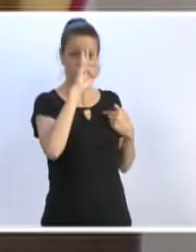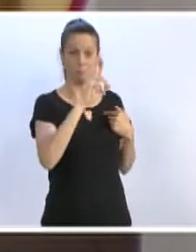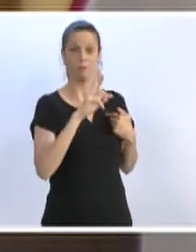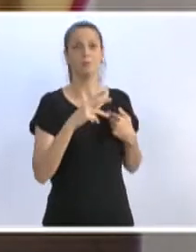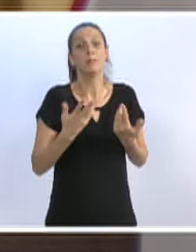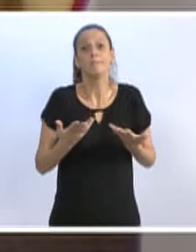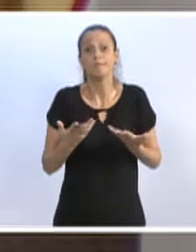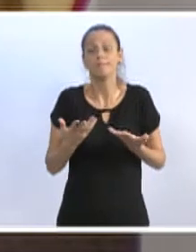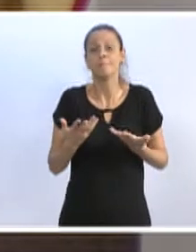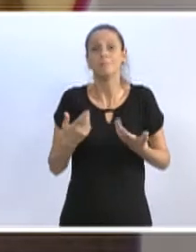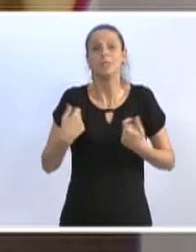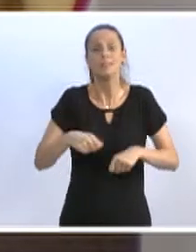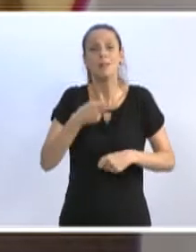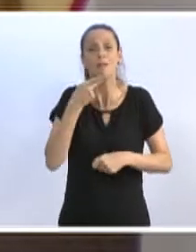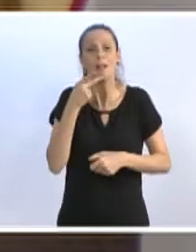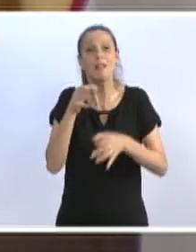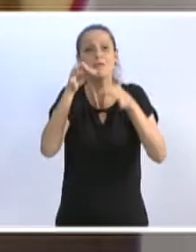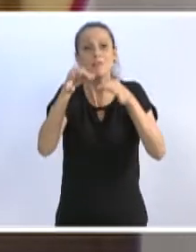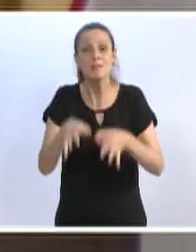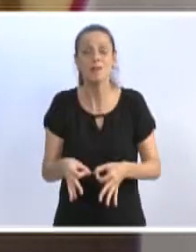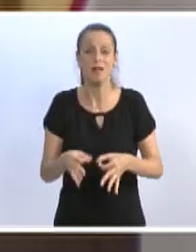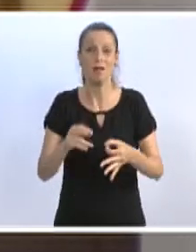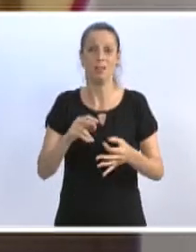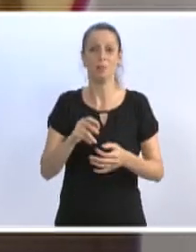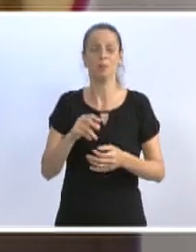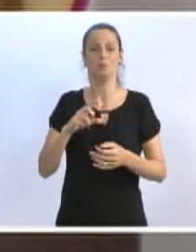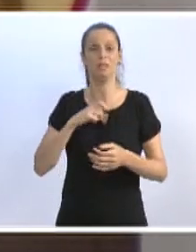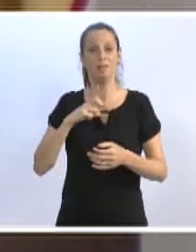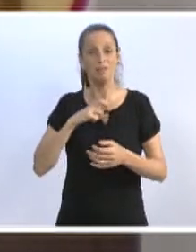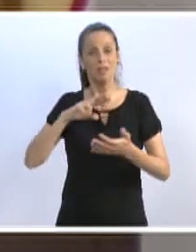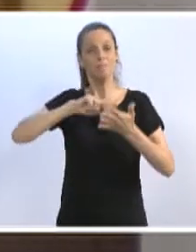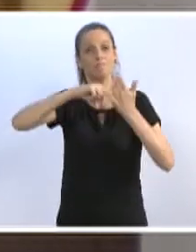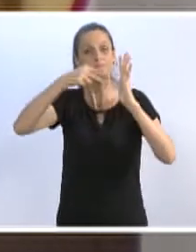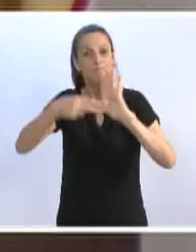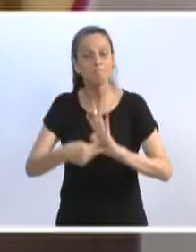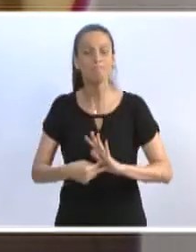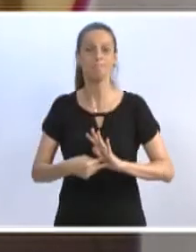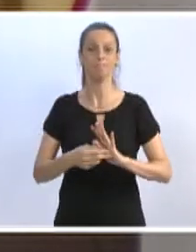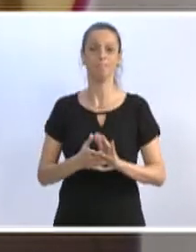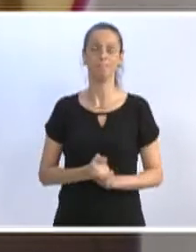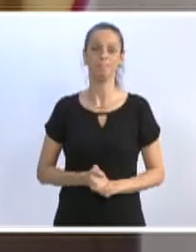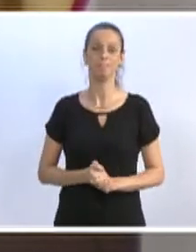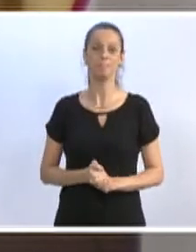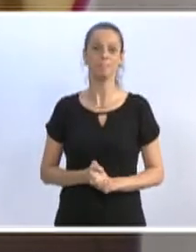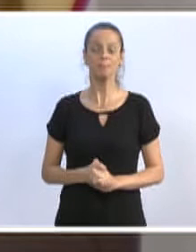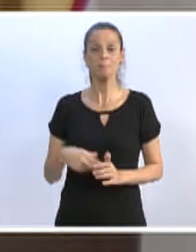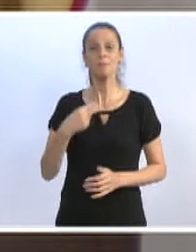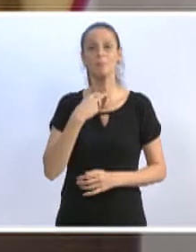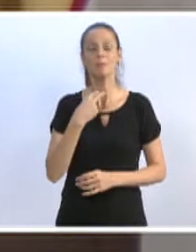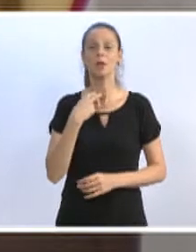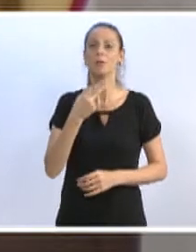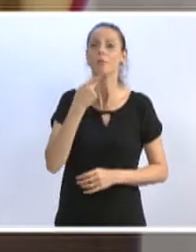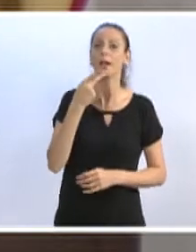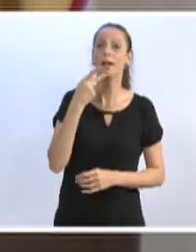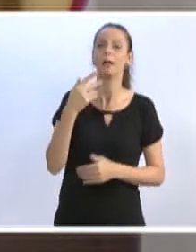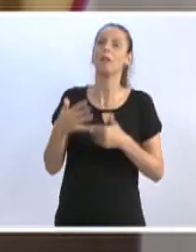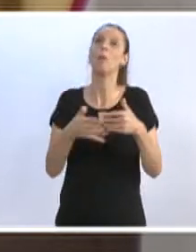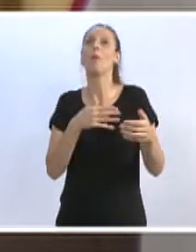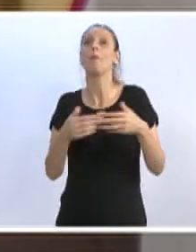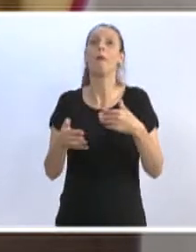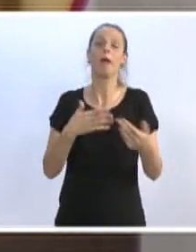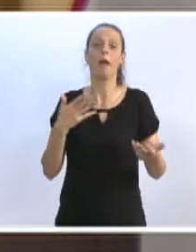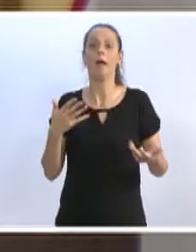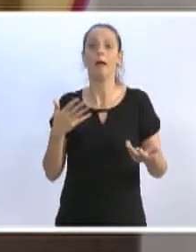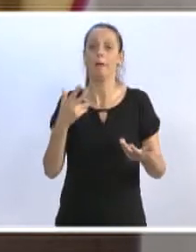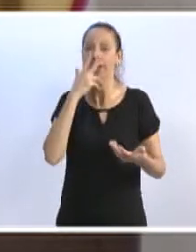Não pronunciar em vão. Em vão explica então que nós não podemos utilizá-lo como instrumento,